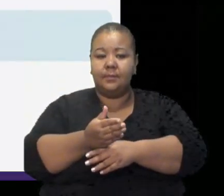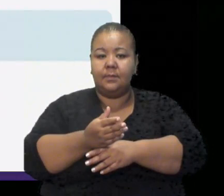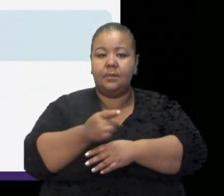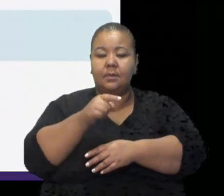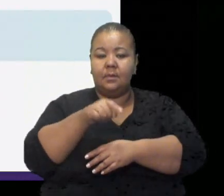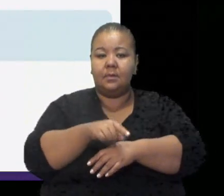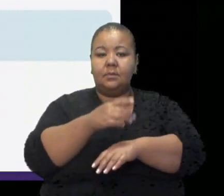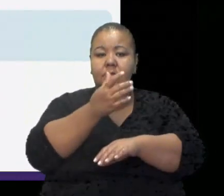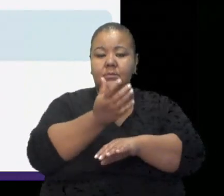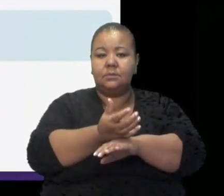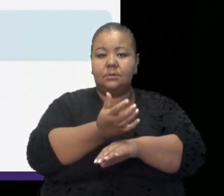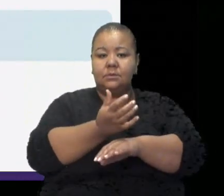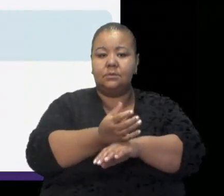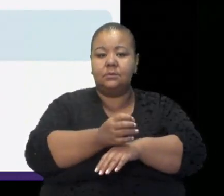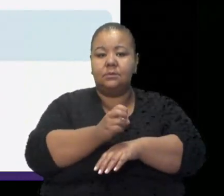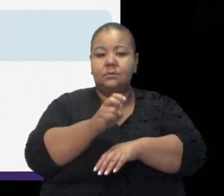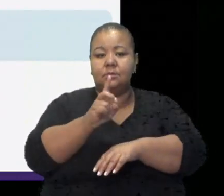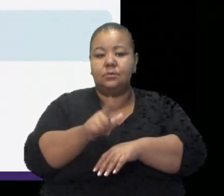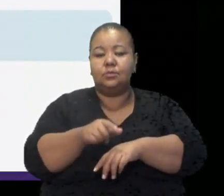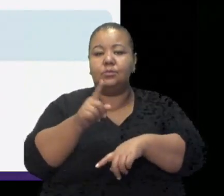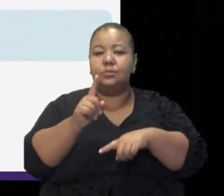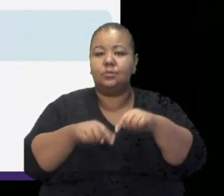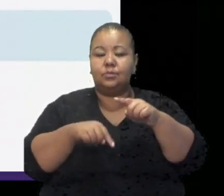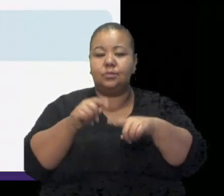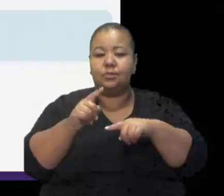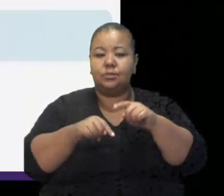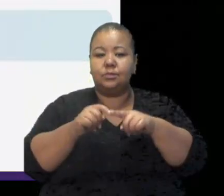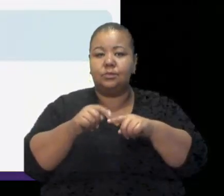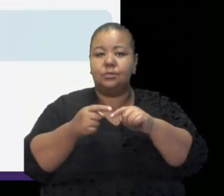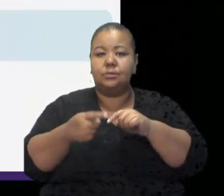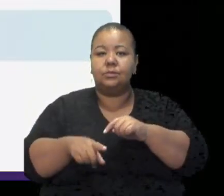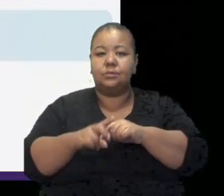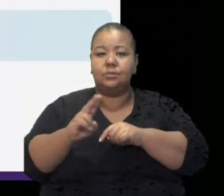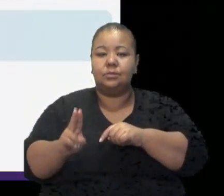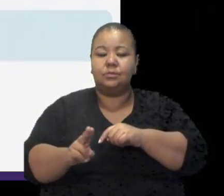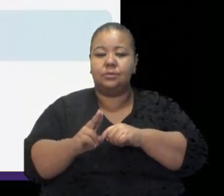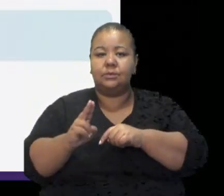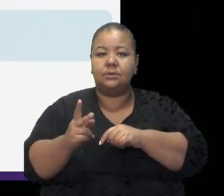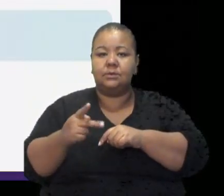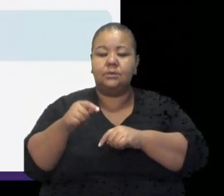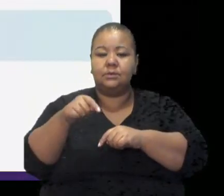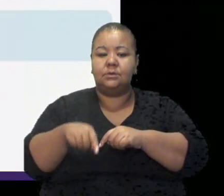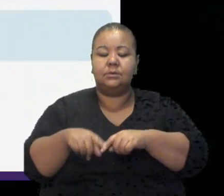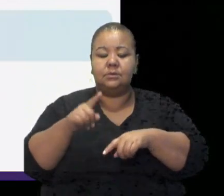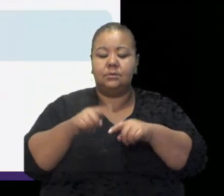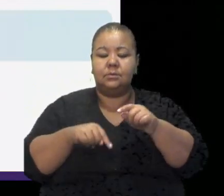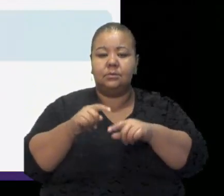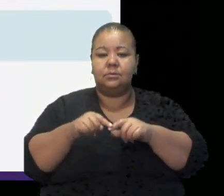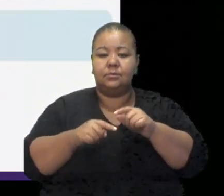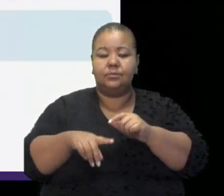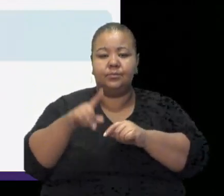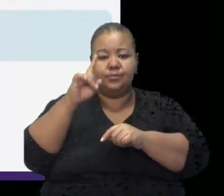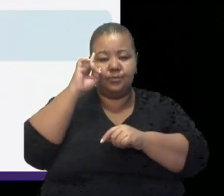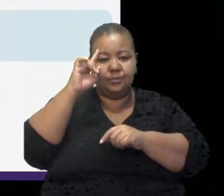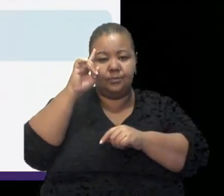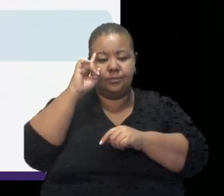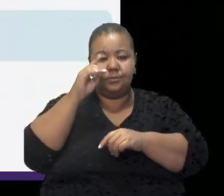é o material ou o componente produto, a aplicabilidade usual são produtos